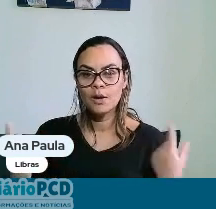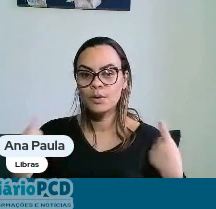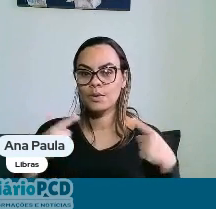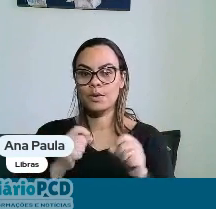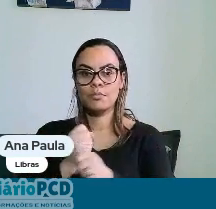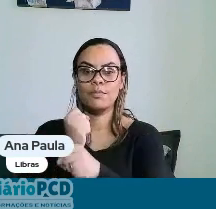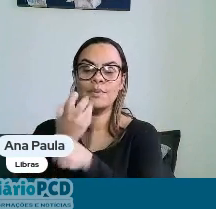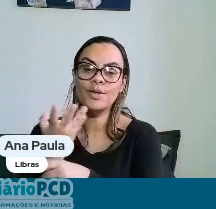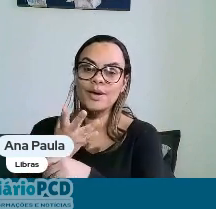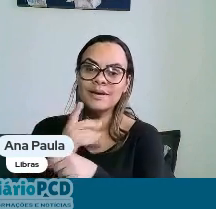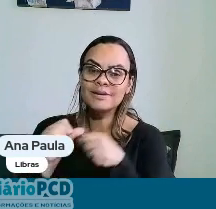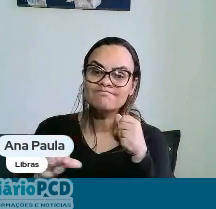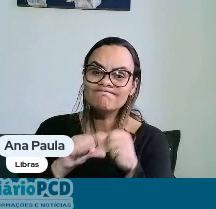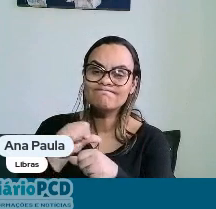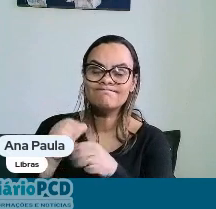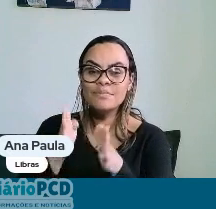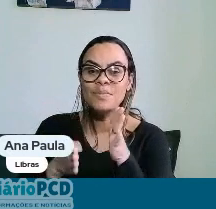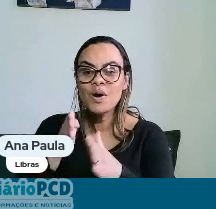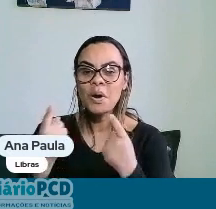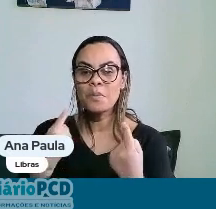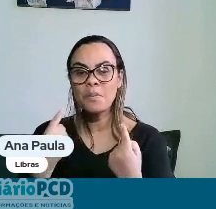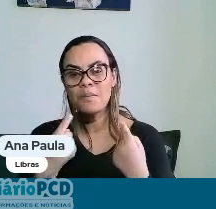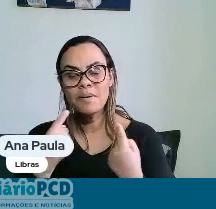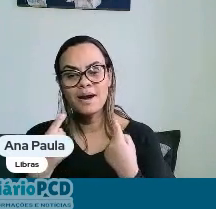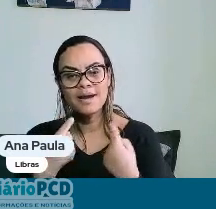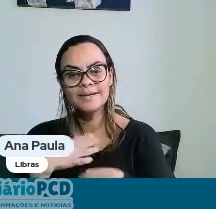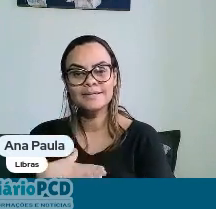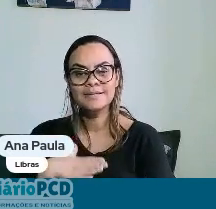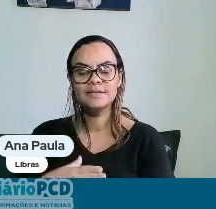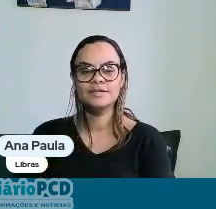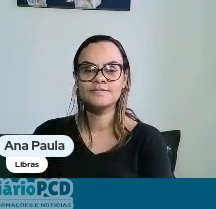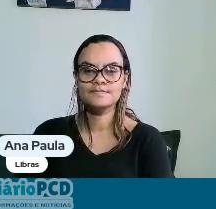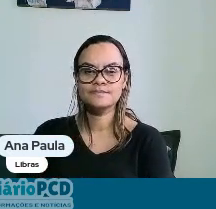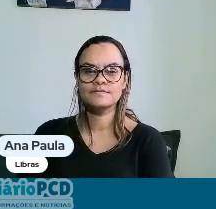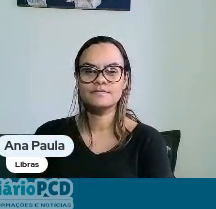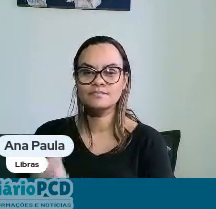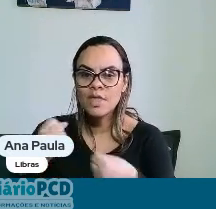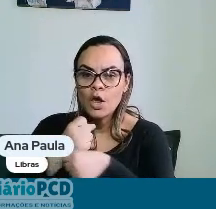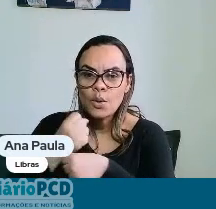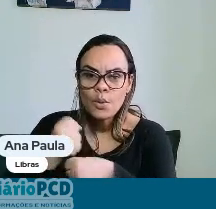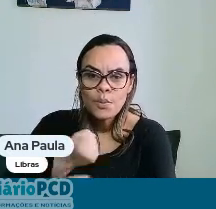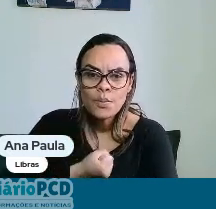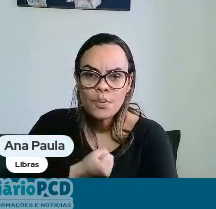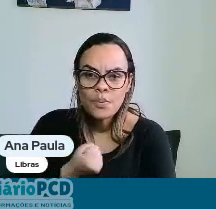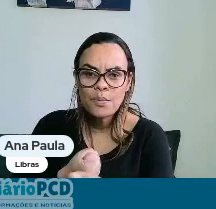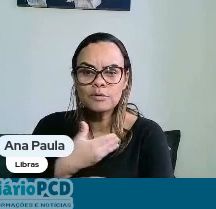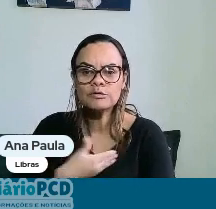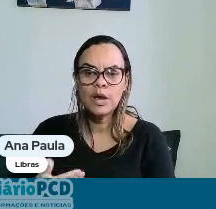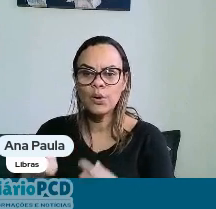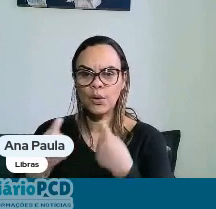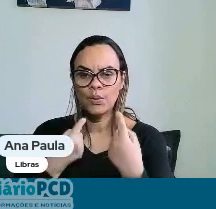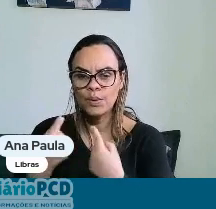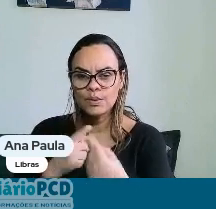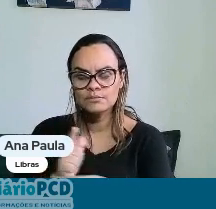eu queria prazo para discutir, gostaria de ter todos os números do governo para discutir, gostaria de